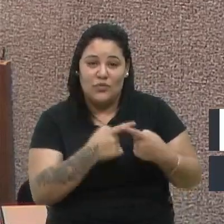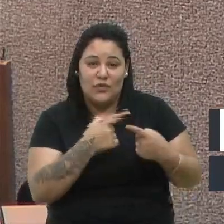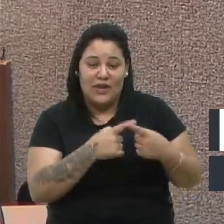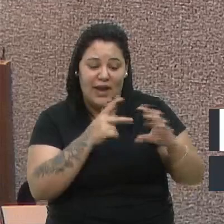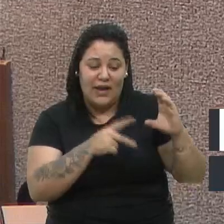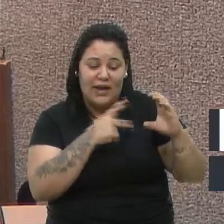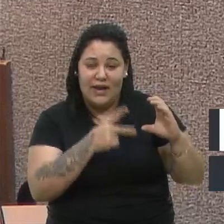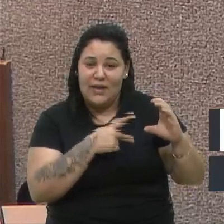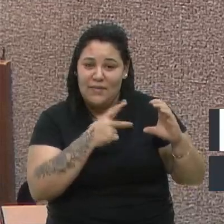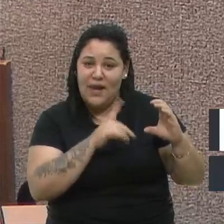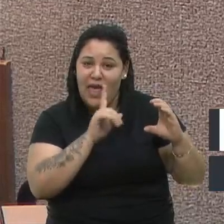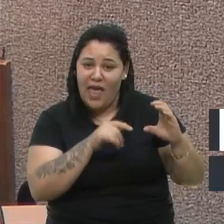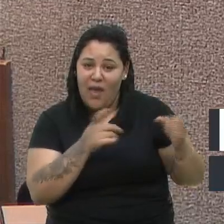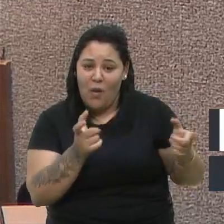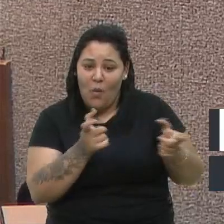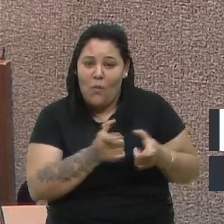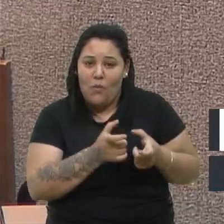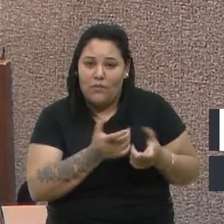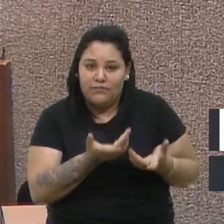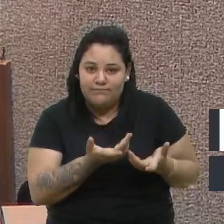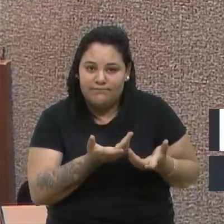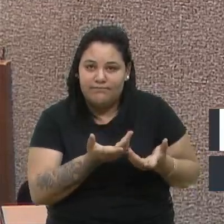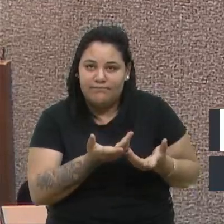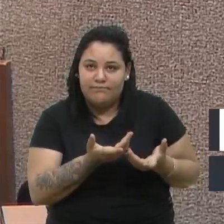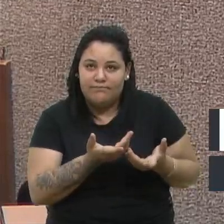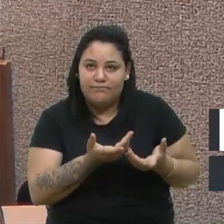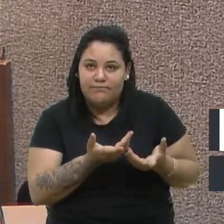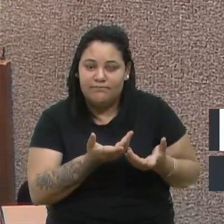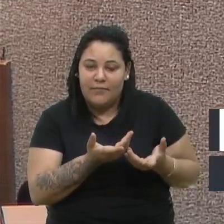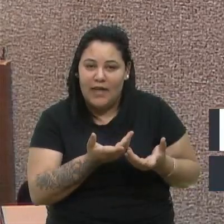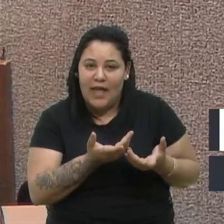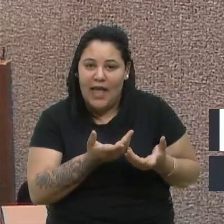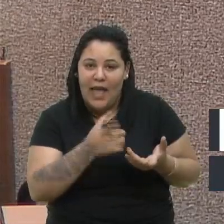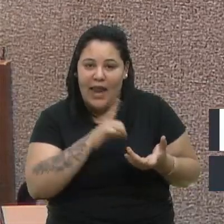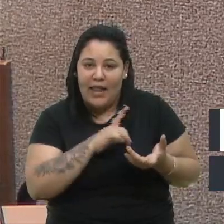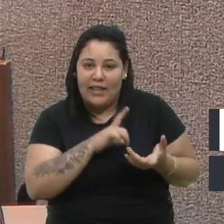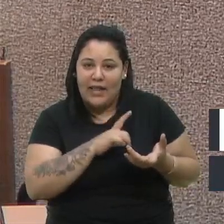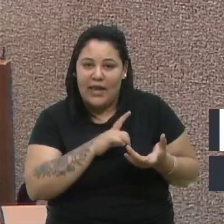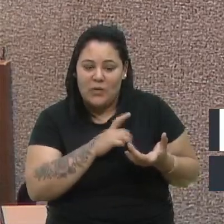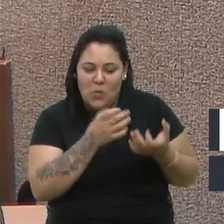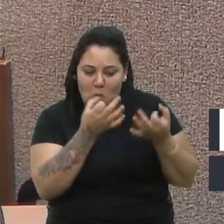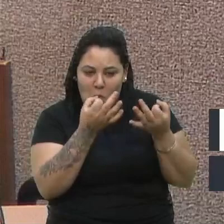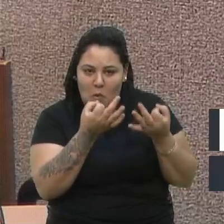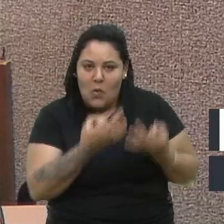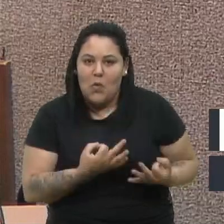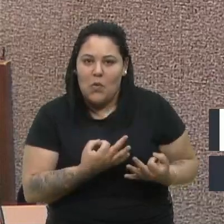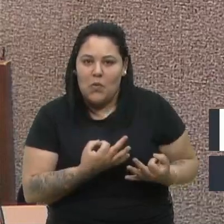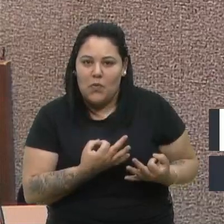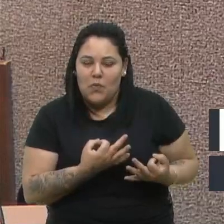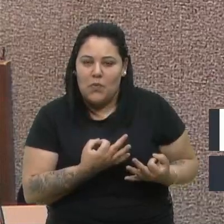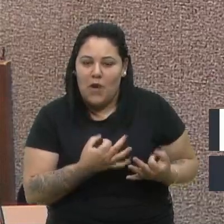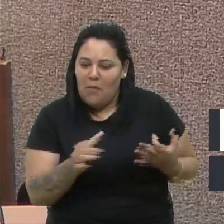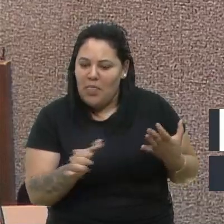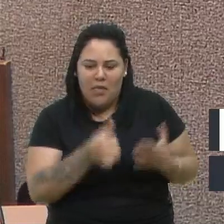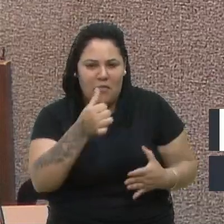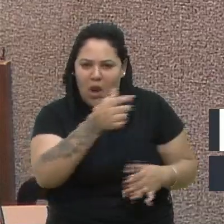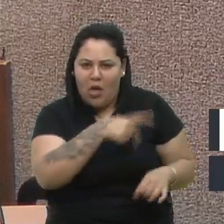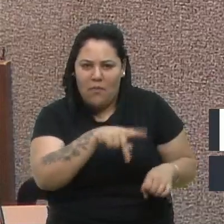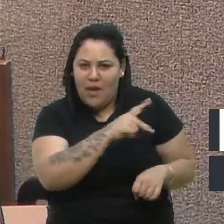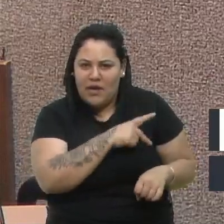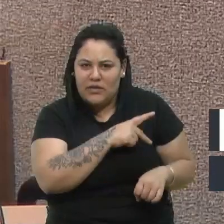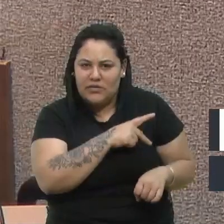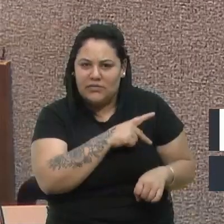digo, a Câmara de Vereadores é uma das mais enxutas do país. É uma das mais enxutas do país. É